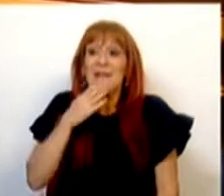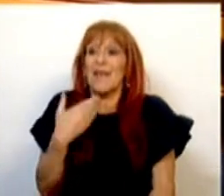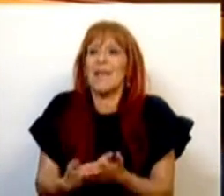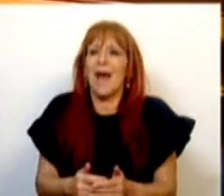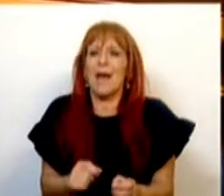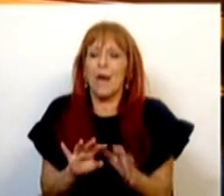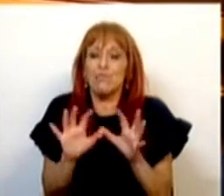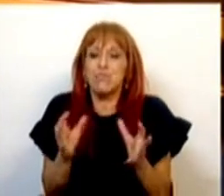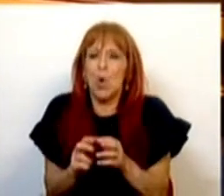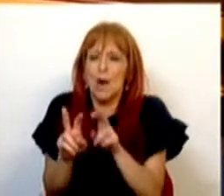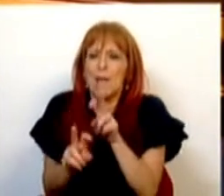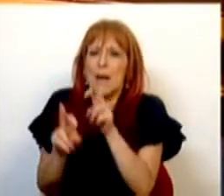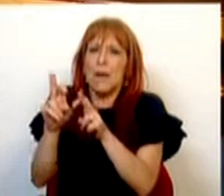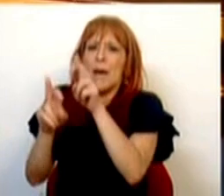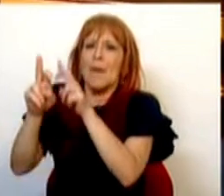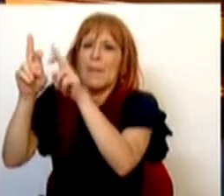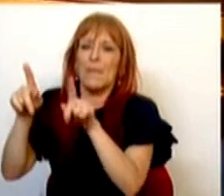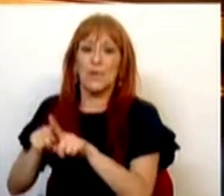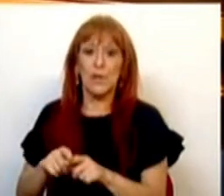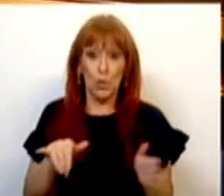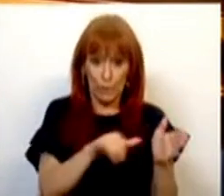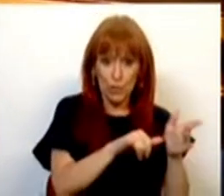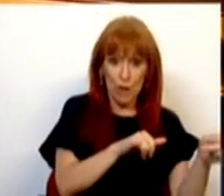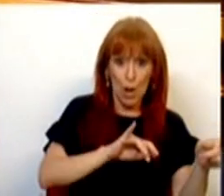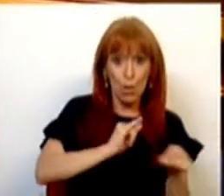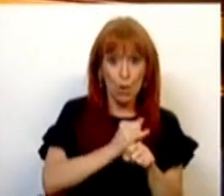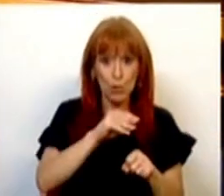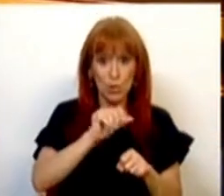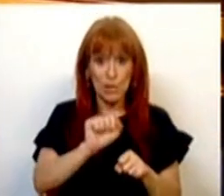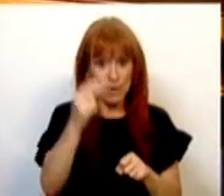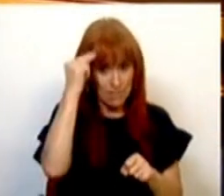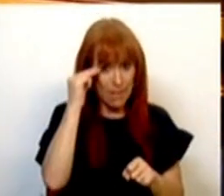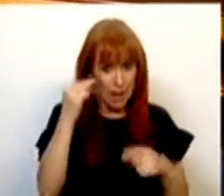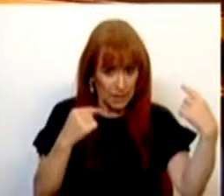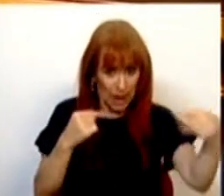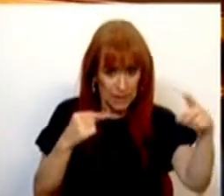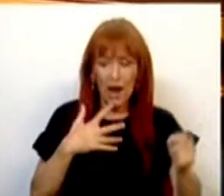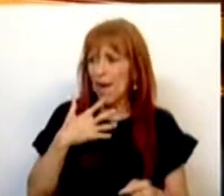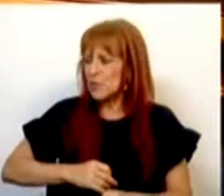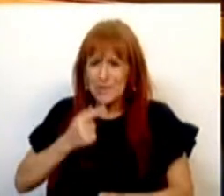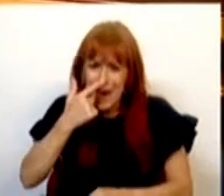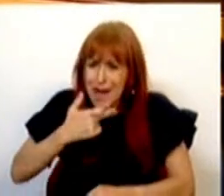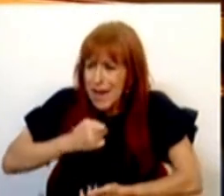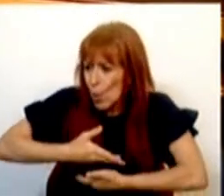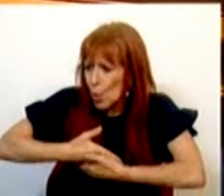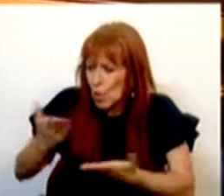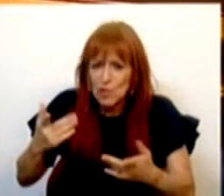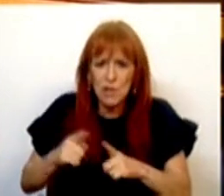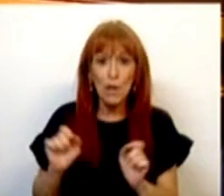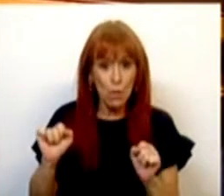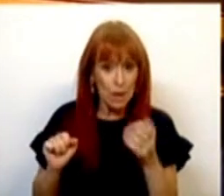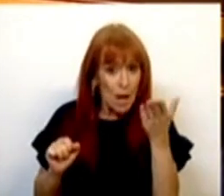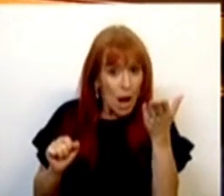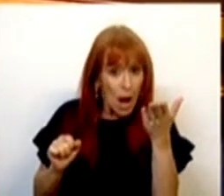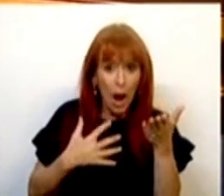a bolha especulativa, nomeadamente no Funchal e em outros concelhos na Madeira, está absolutamente errada. E aí concordamos